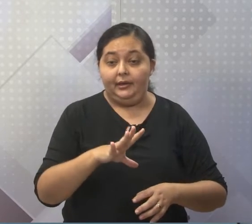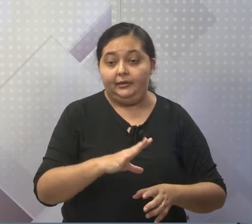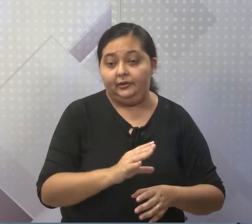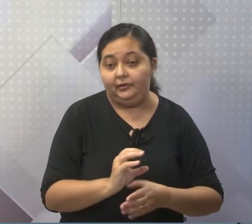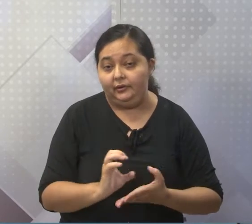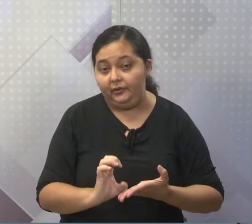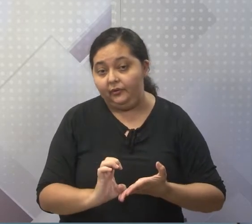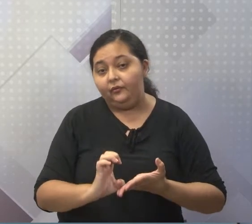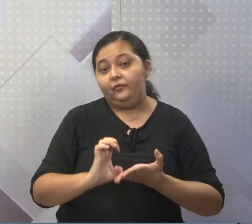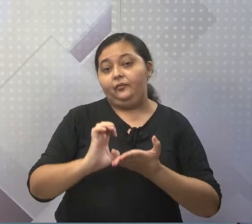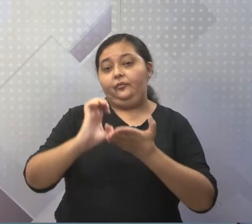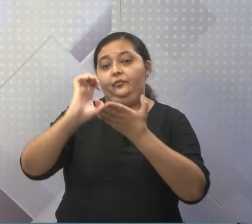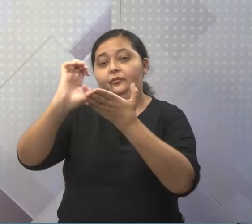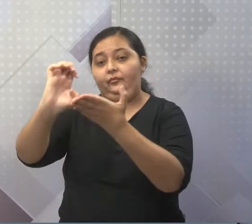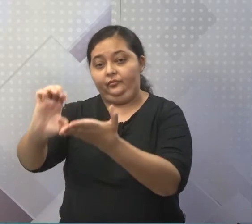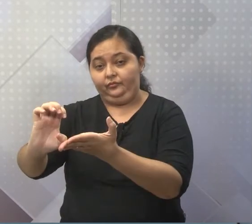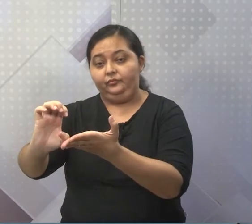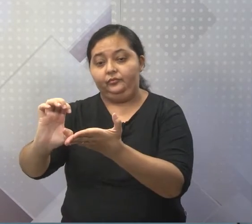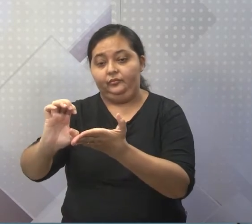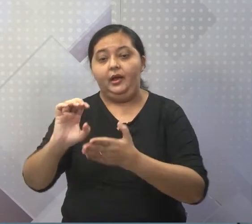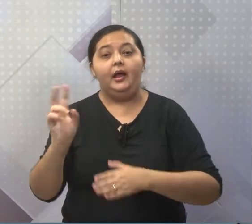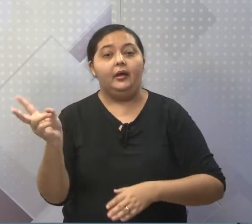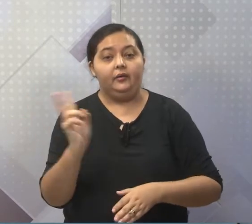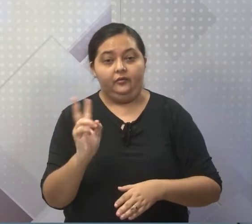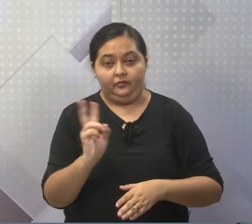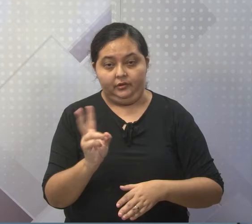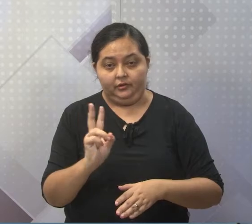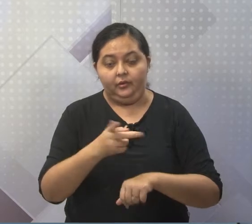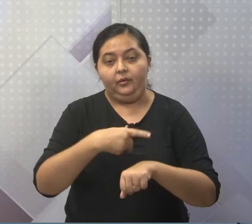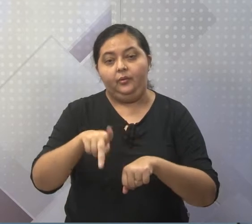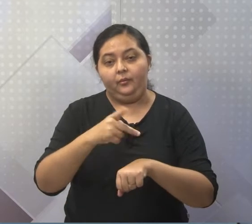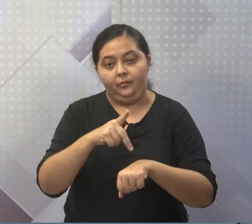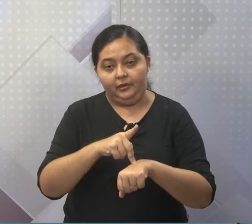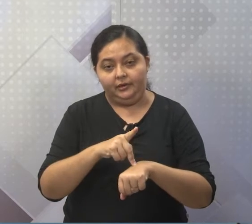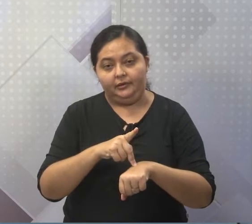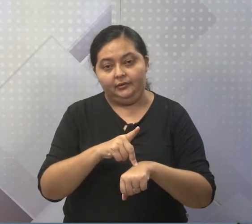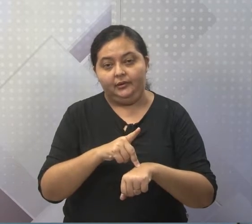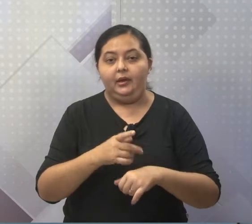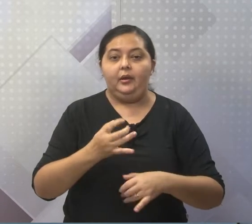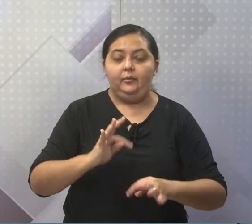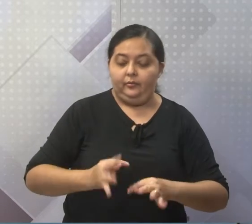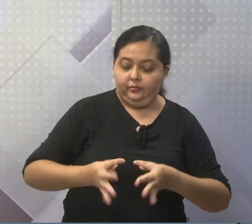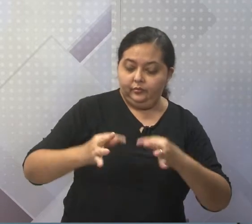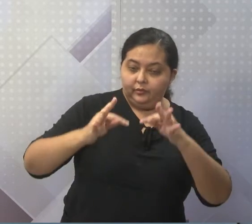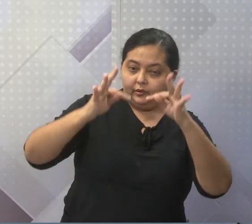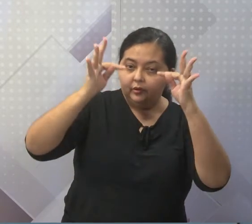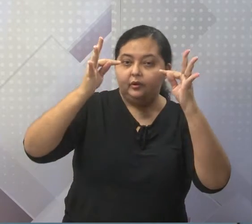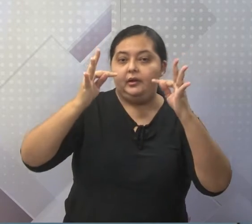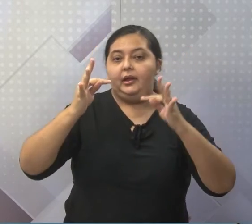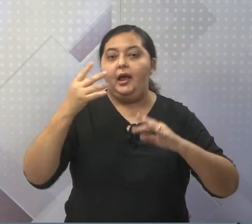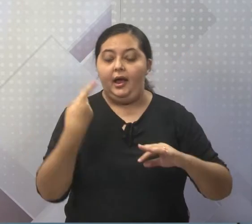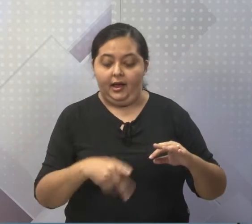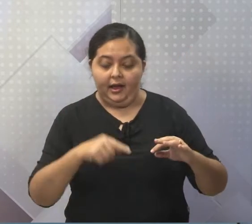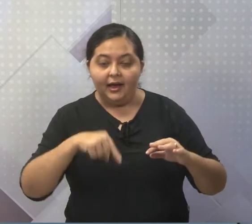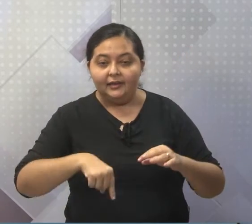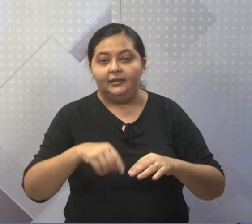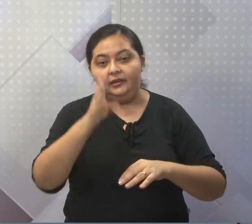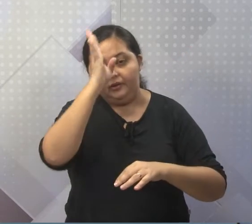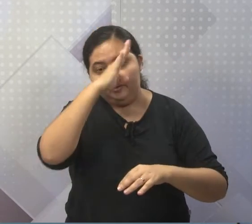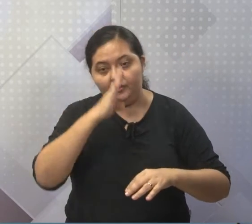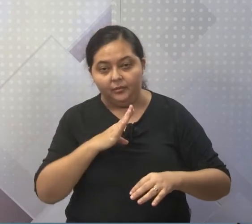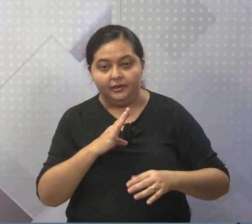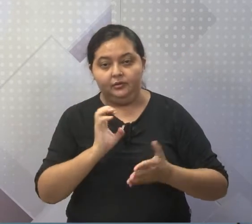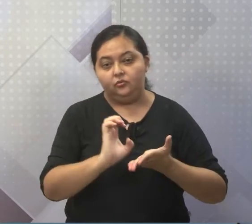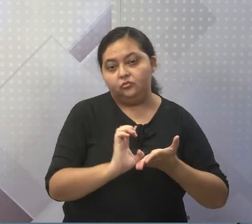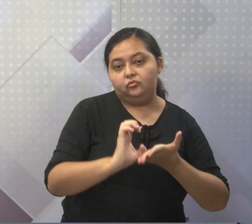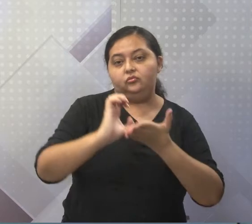mais do que a Venezuela por toda essa questão da infraestrutura desenvolvimento tecnológico que a gente produz mais do que a Venezuela nessa nessa